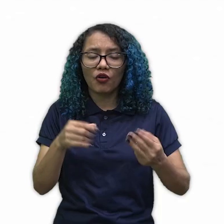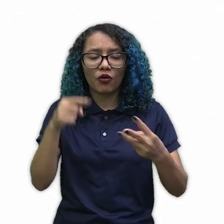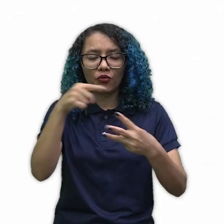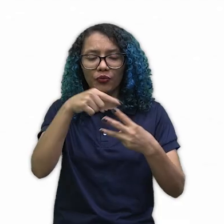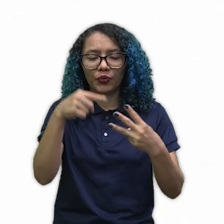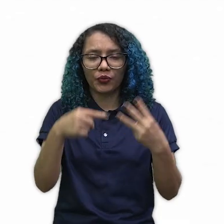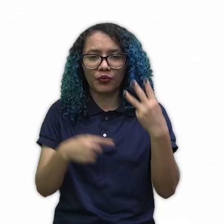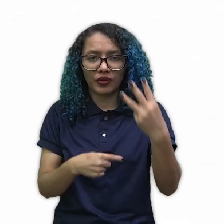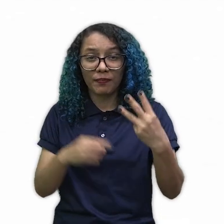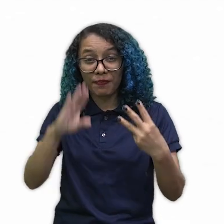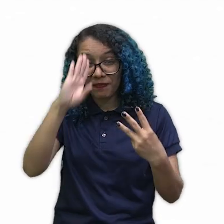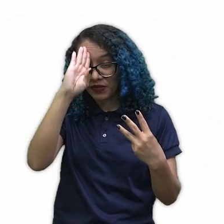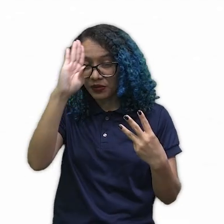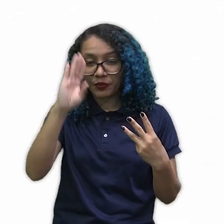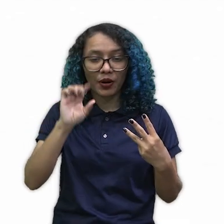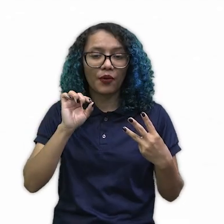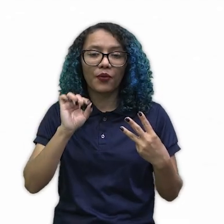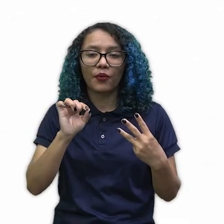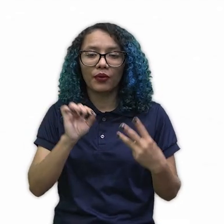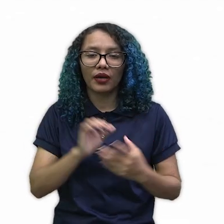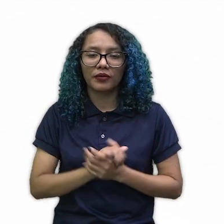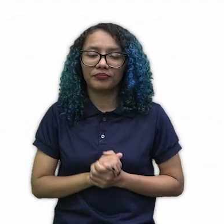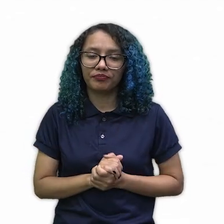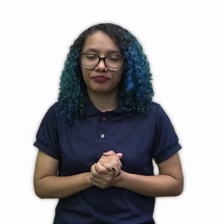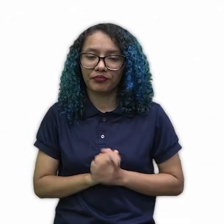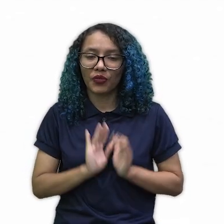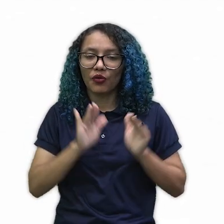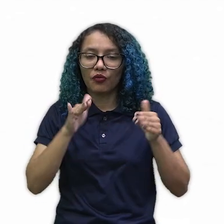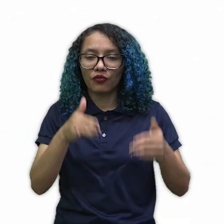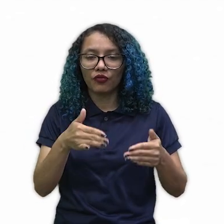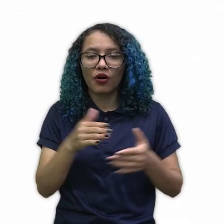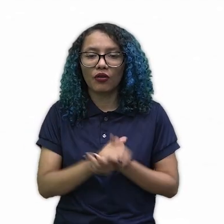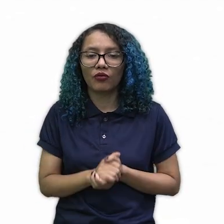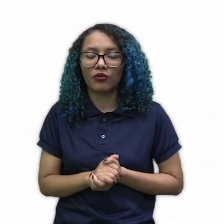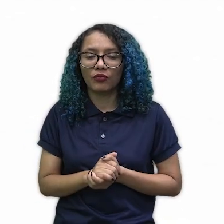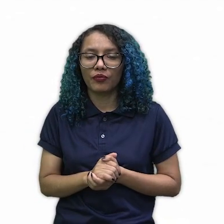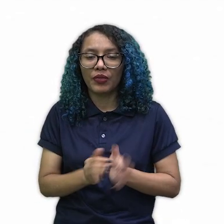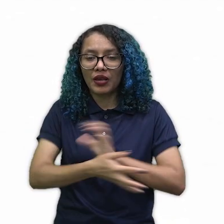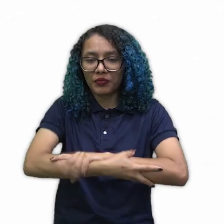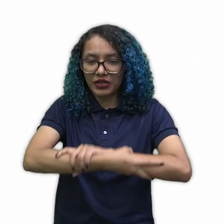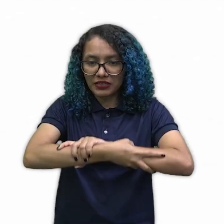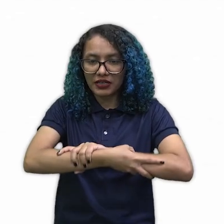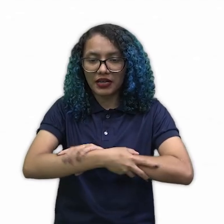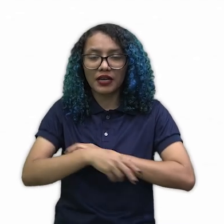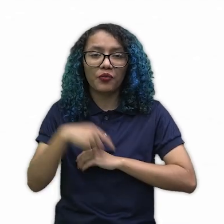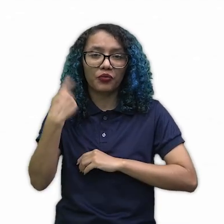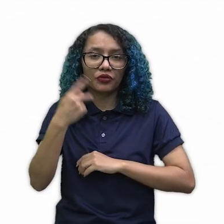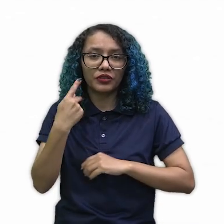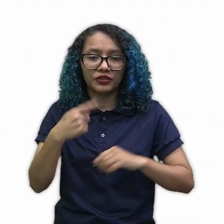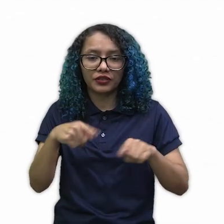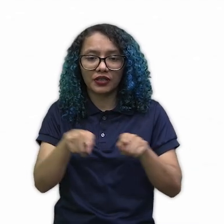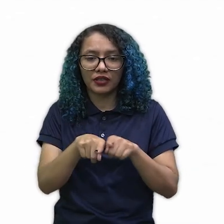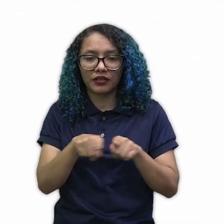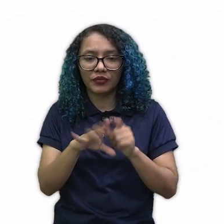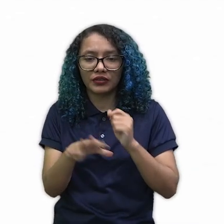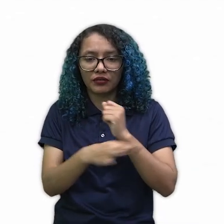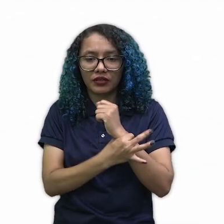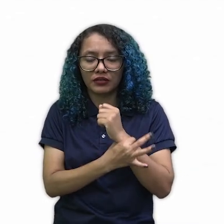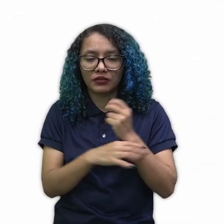pilares principais. Uma delas vai ser o quê? A cooperação em política e segurança, a